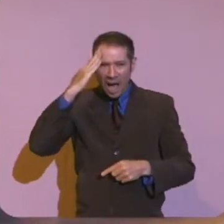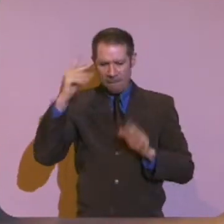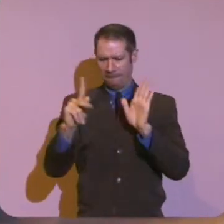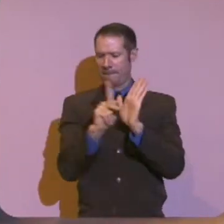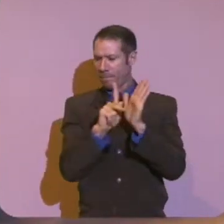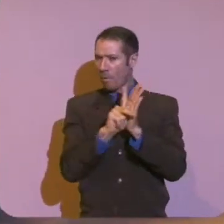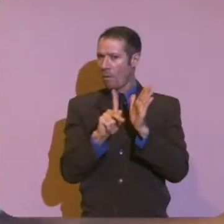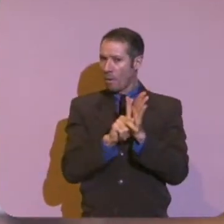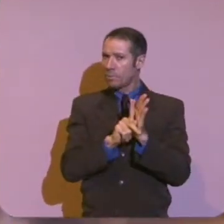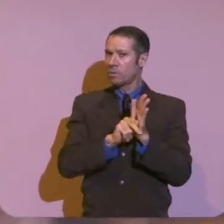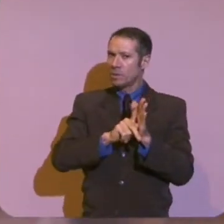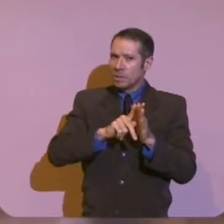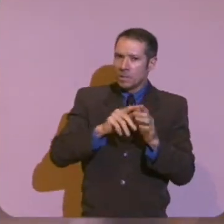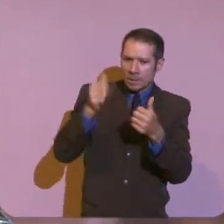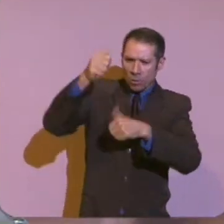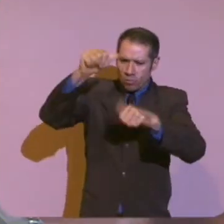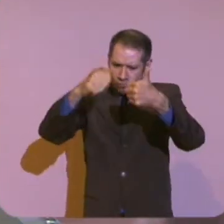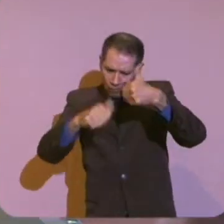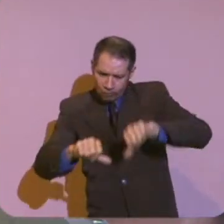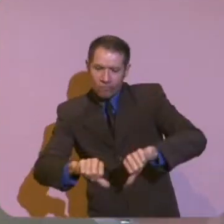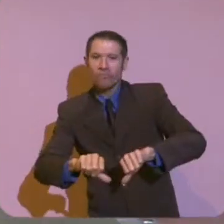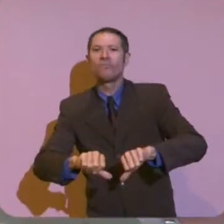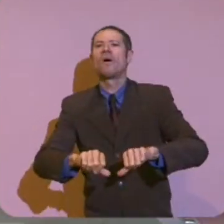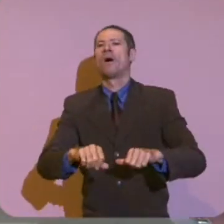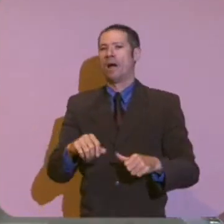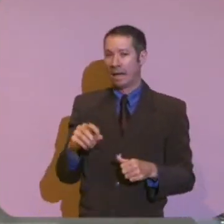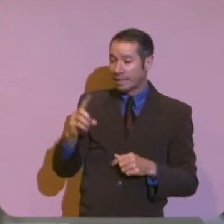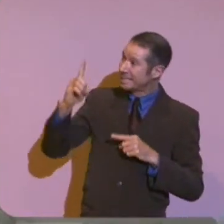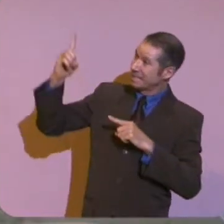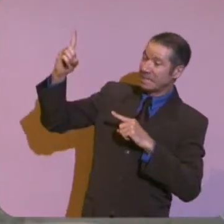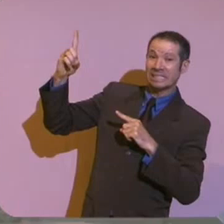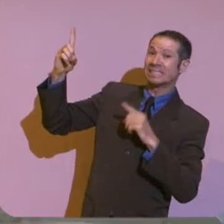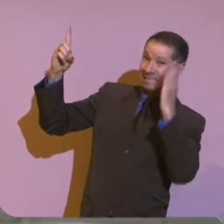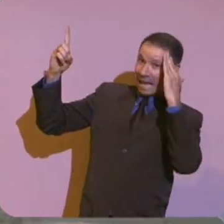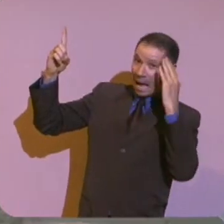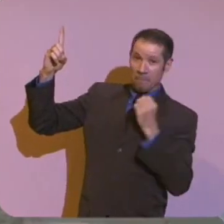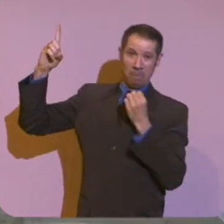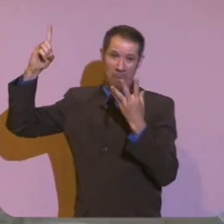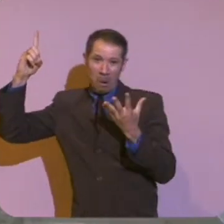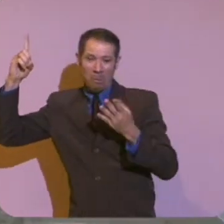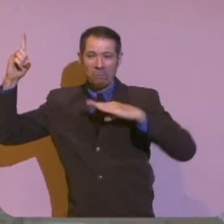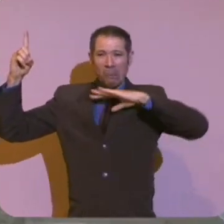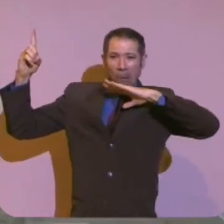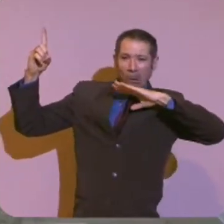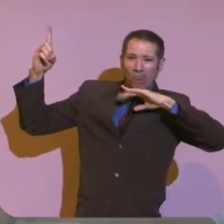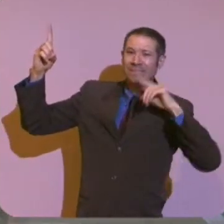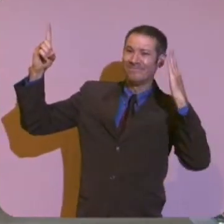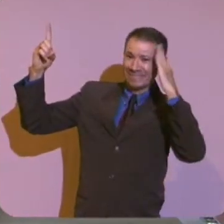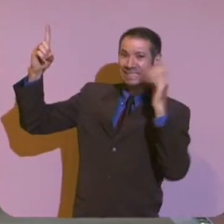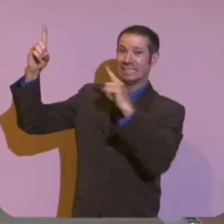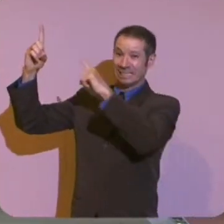próprios de avaliação do que está bom e do que não está bom. E esses critérios